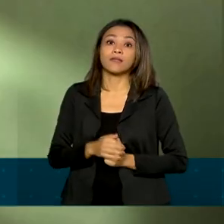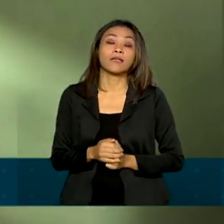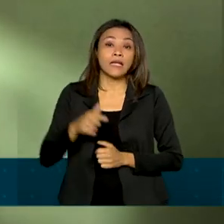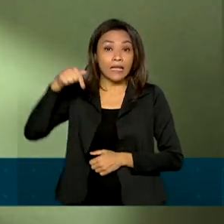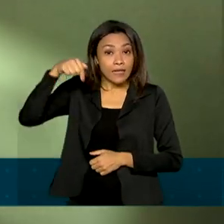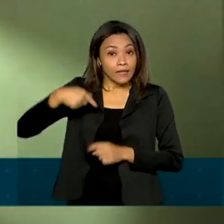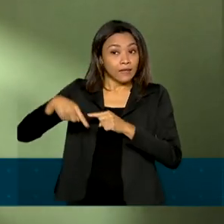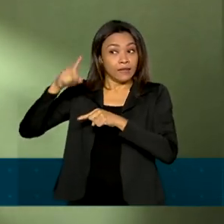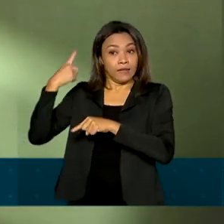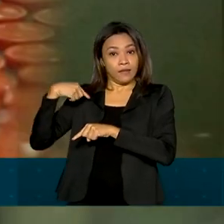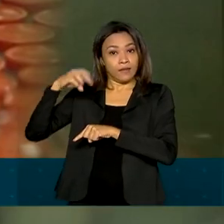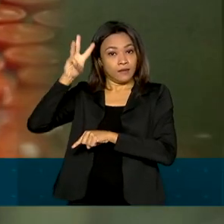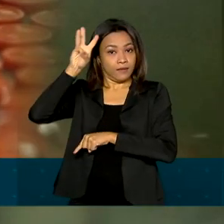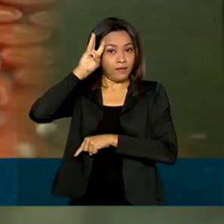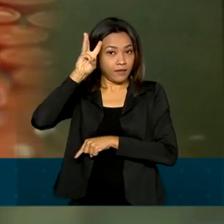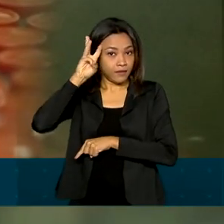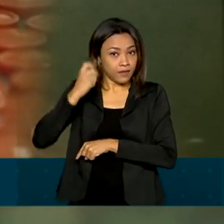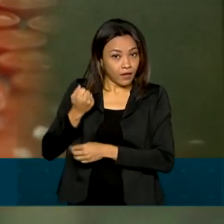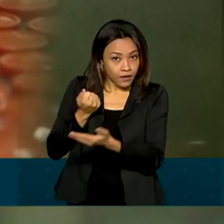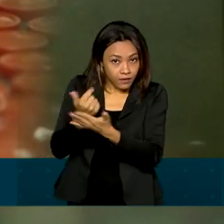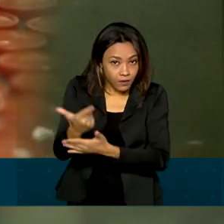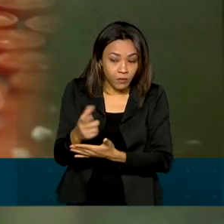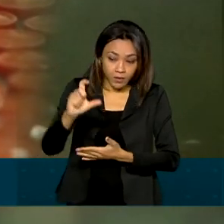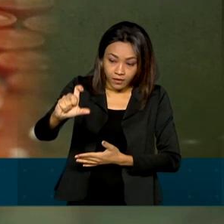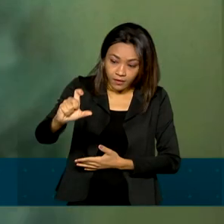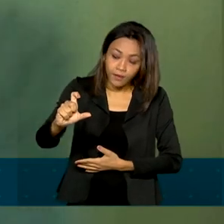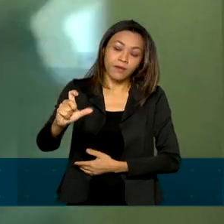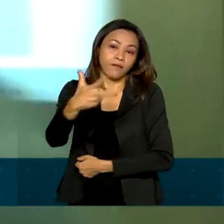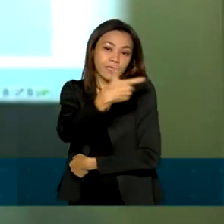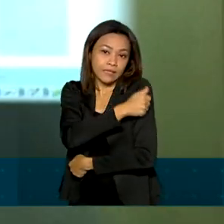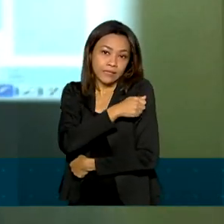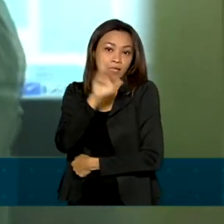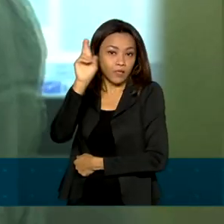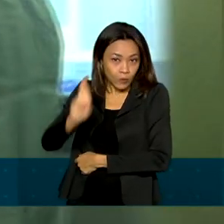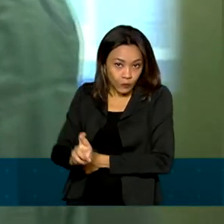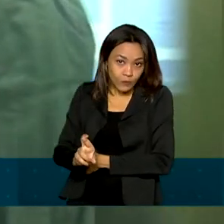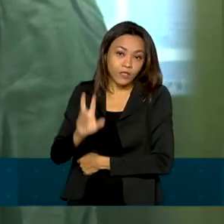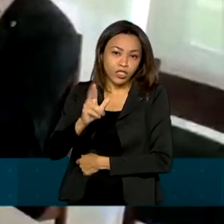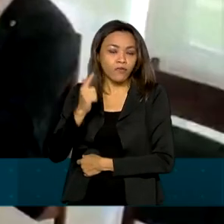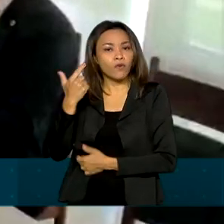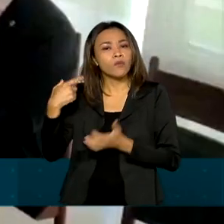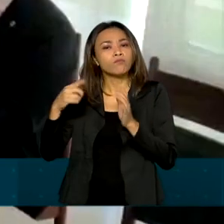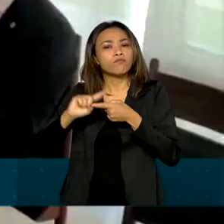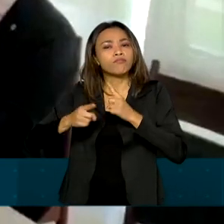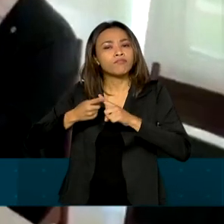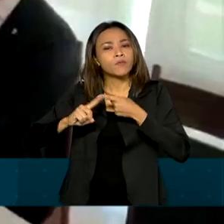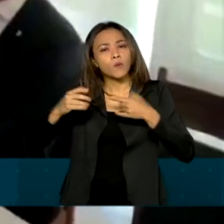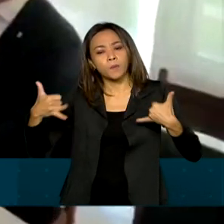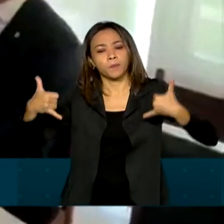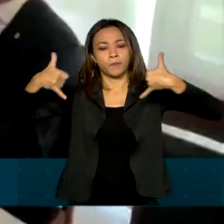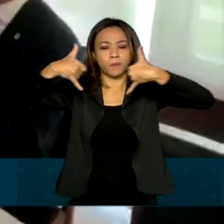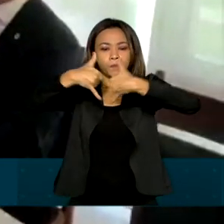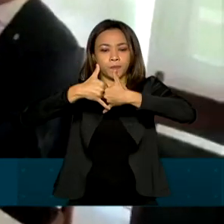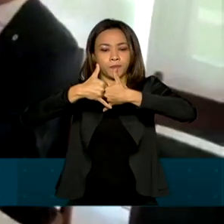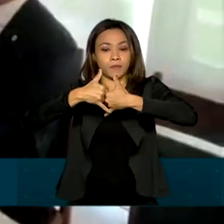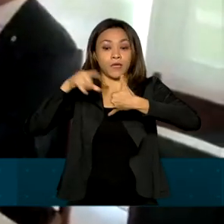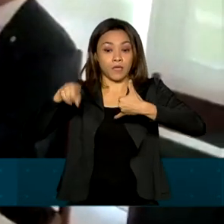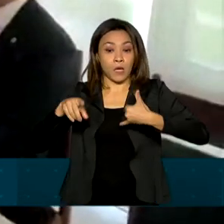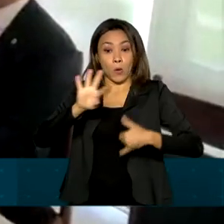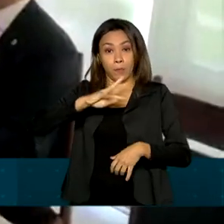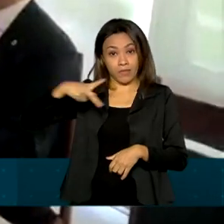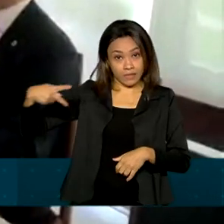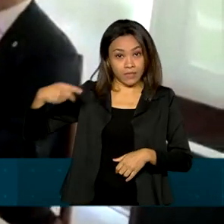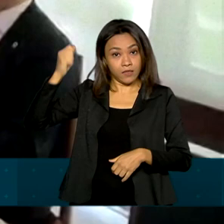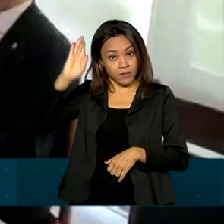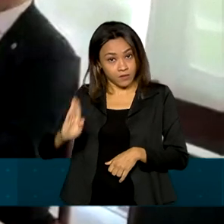Nesta terça-feira, a aquisição da vacina russa foi tratada durante telefonema entre os presidentes Vladimir Putin e